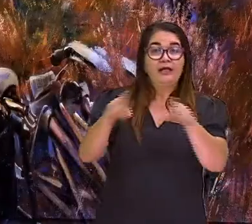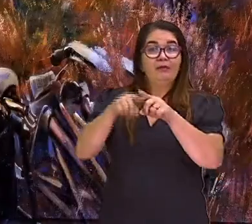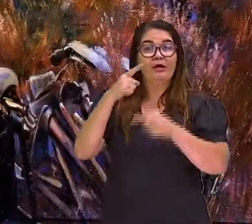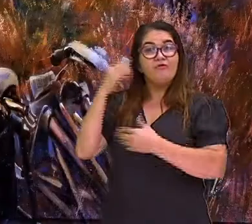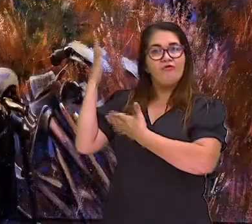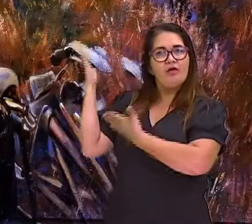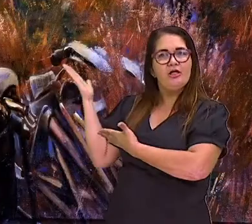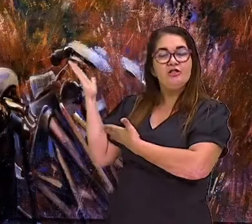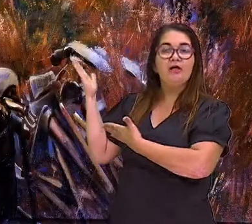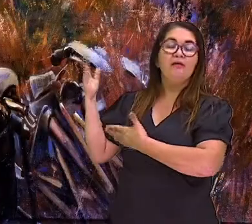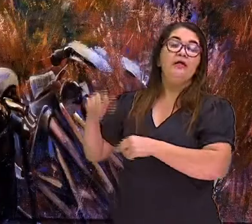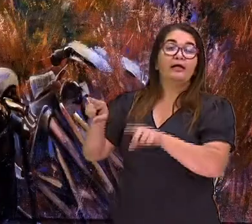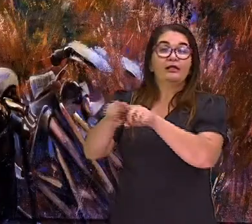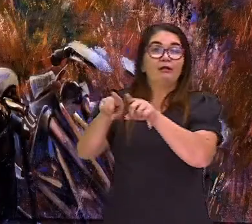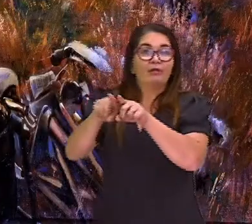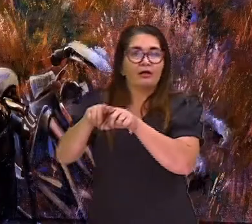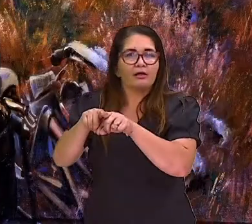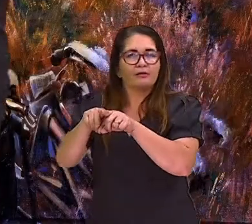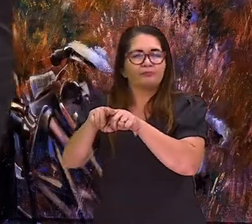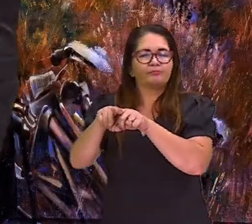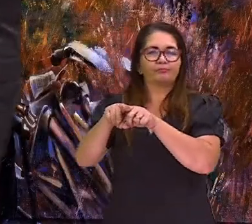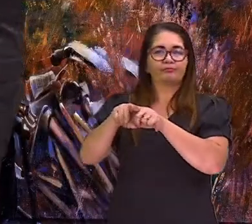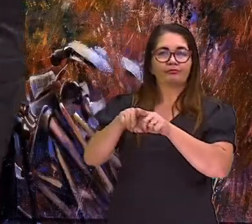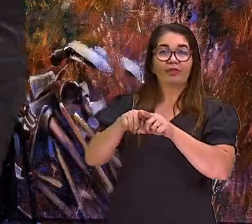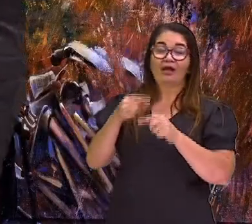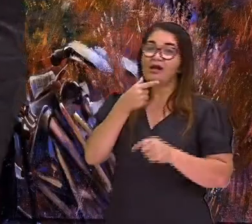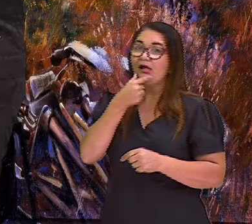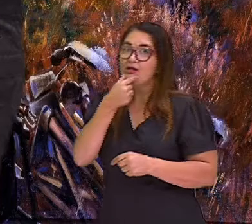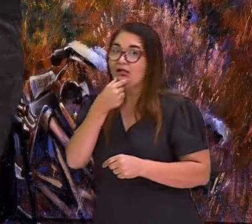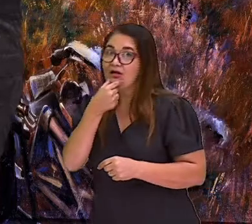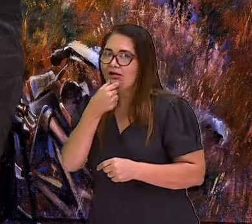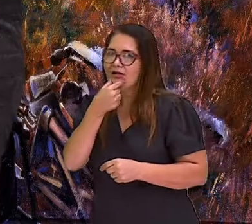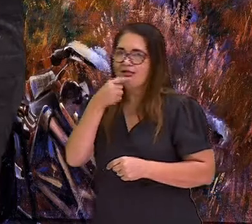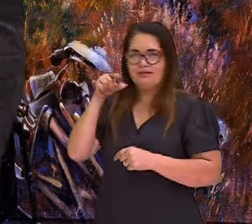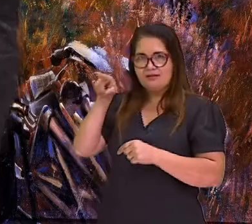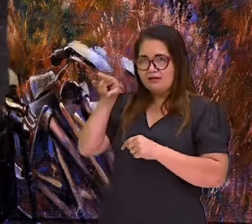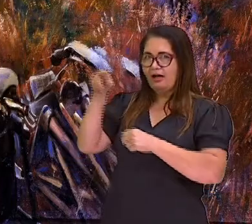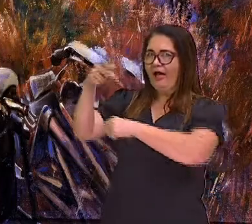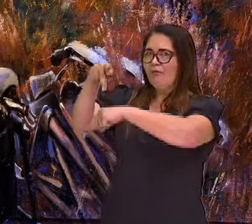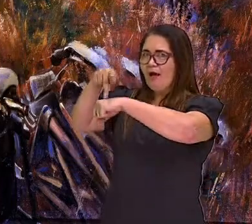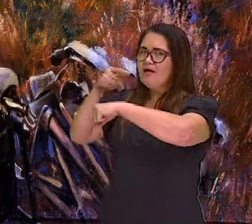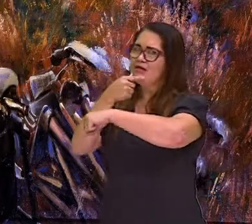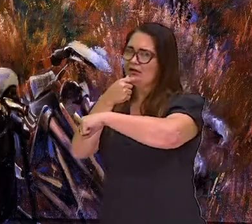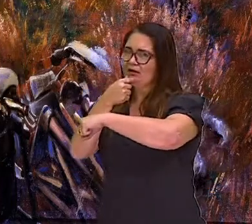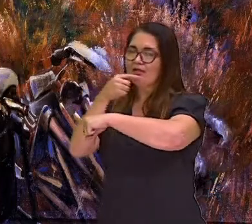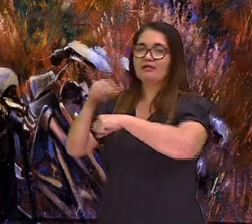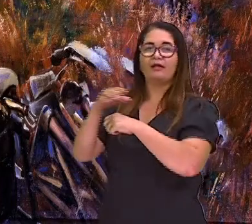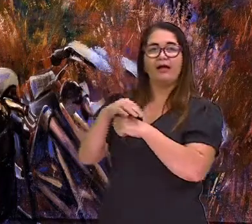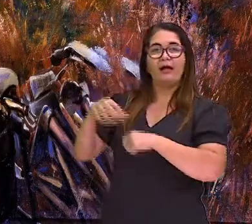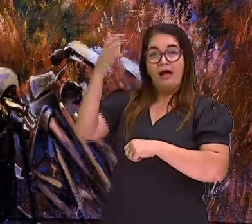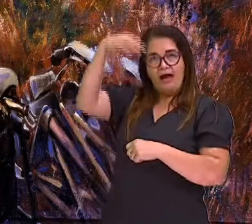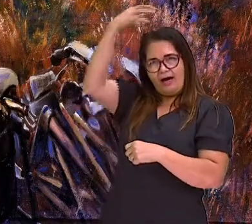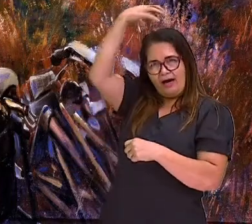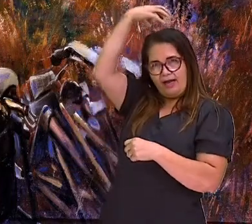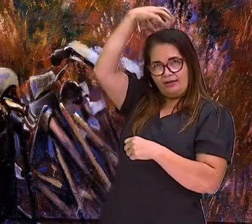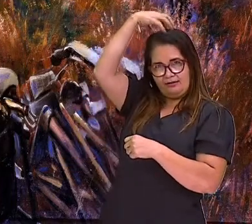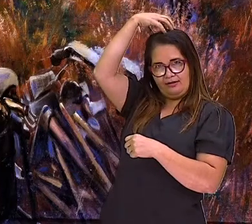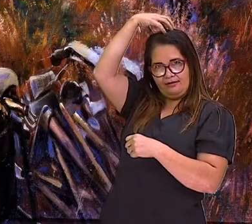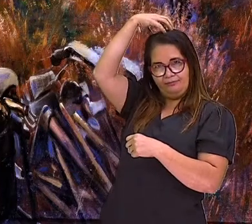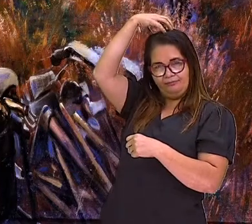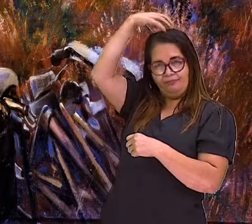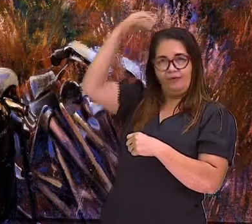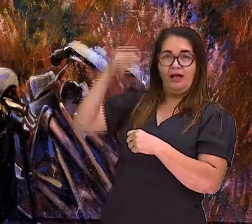vai ordenar a esquadra dela naval, aqui no canto da nossa